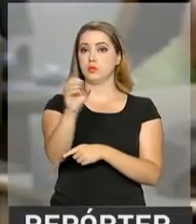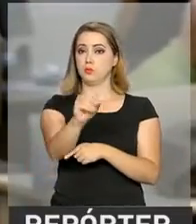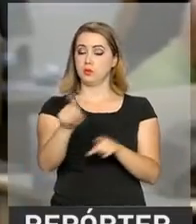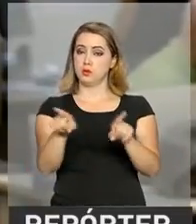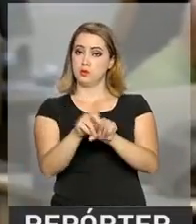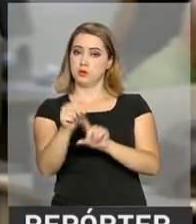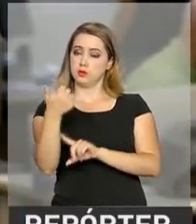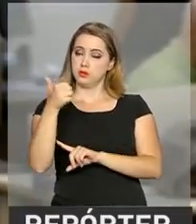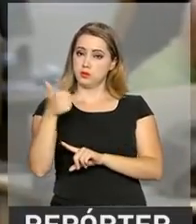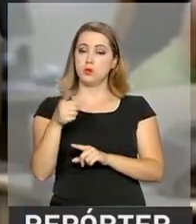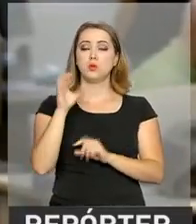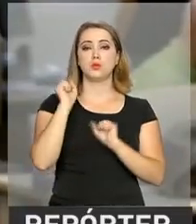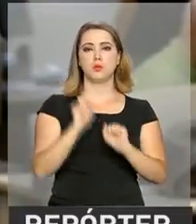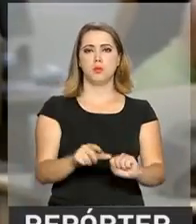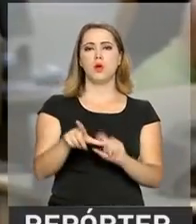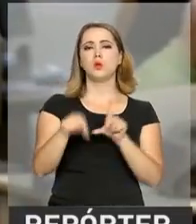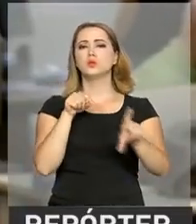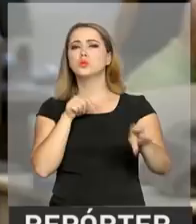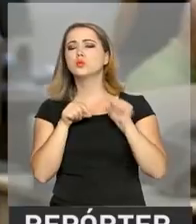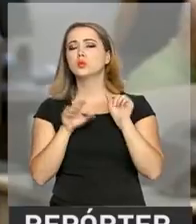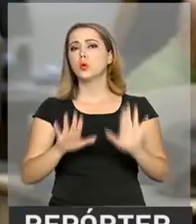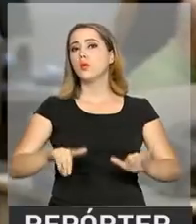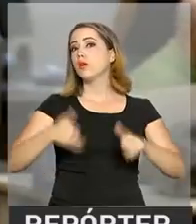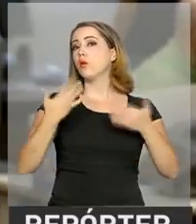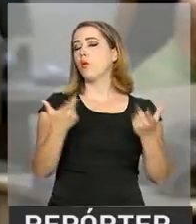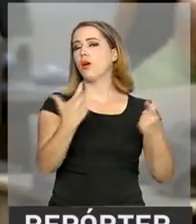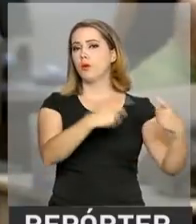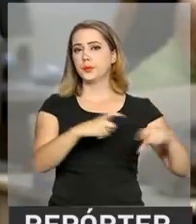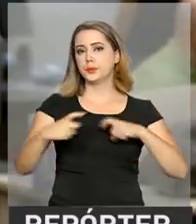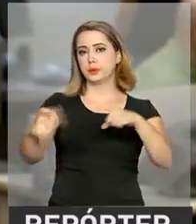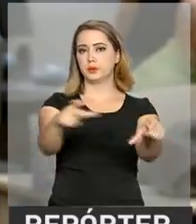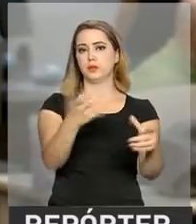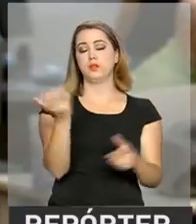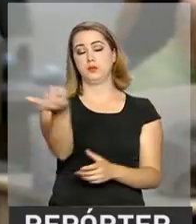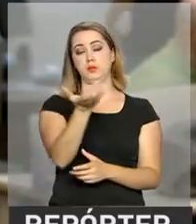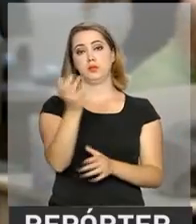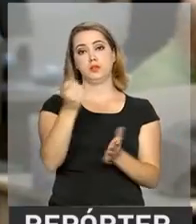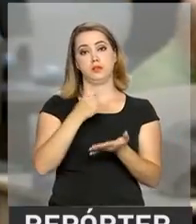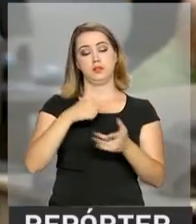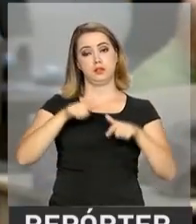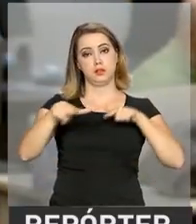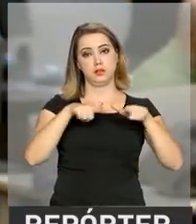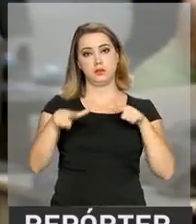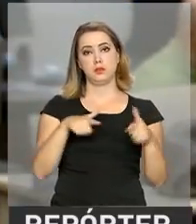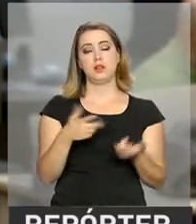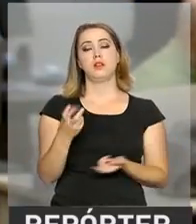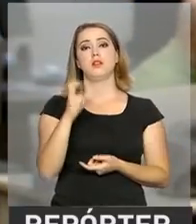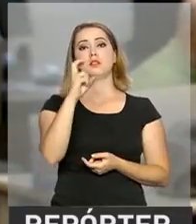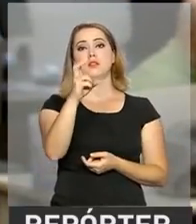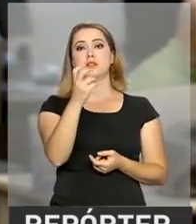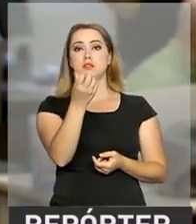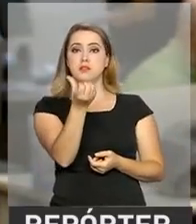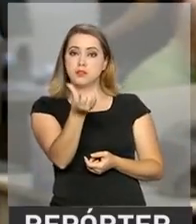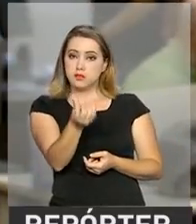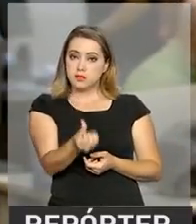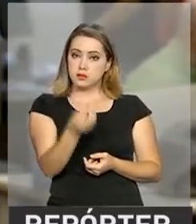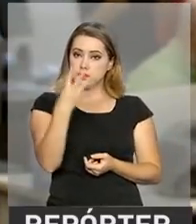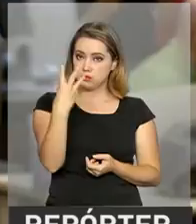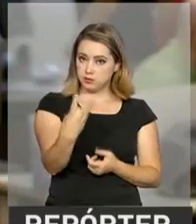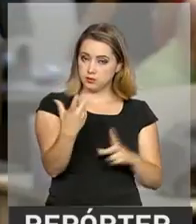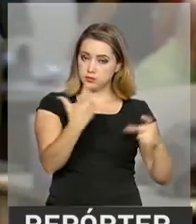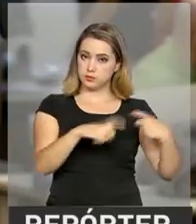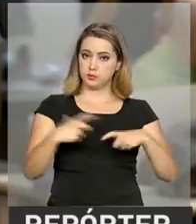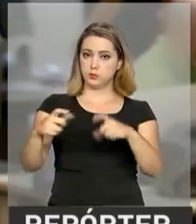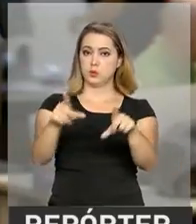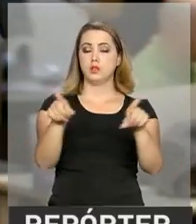os médicos poderão escolher entre os locais oferecidos onde eles querem trabalhar. Há vagas em 563 municípios e 2